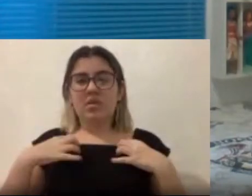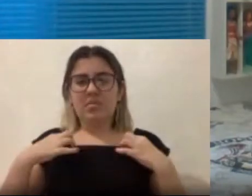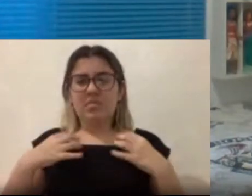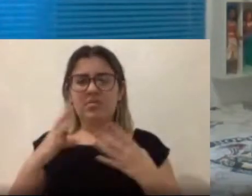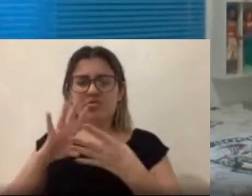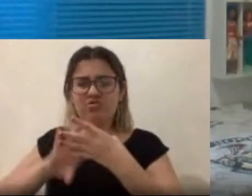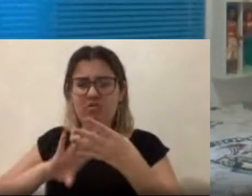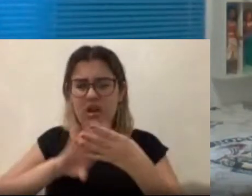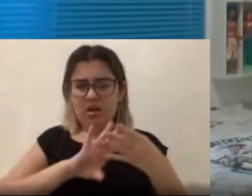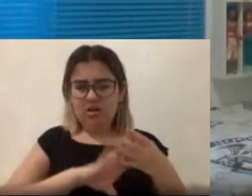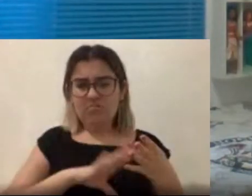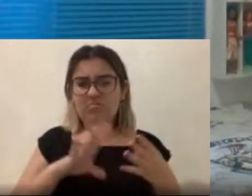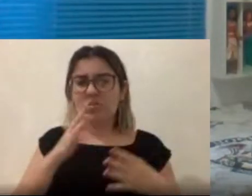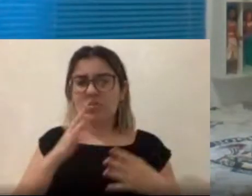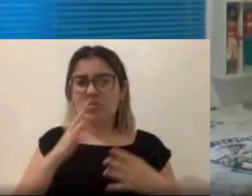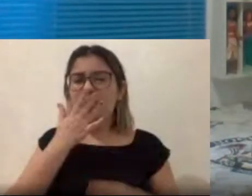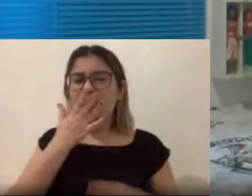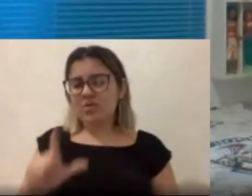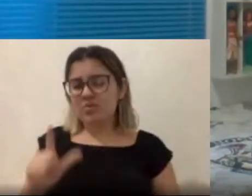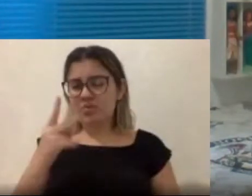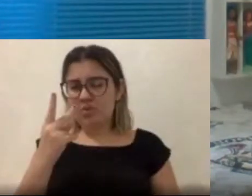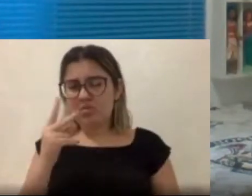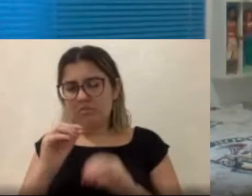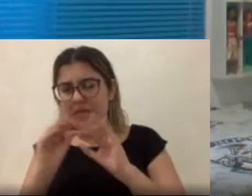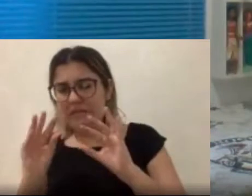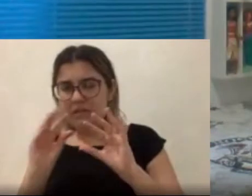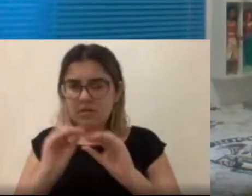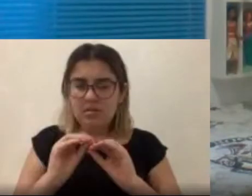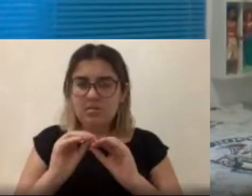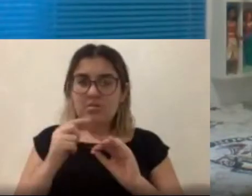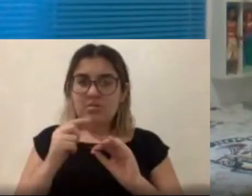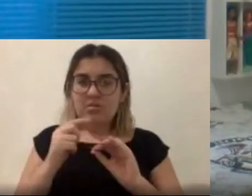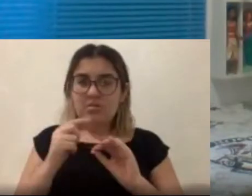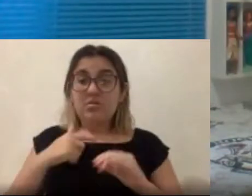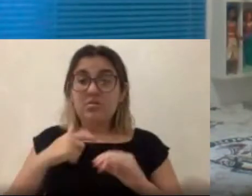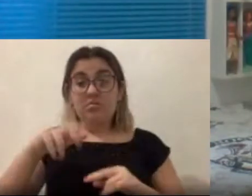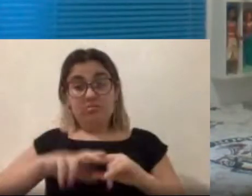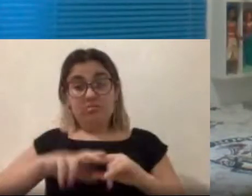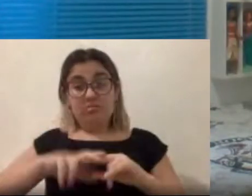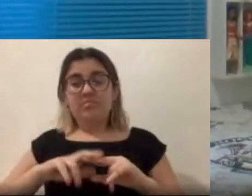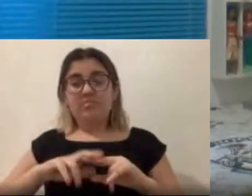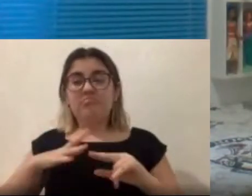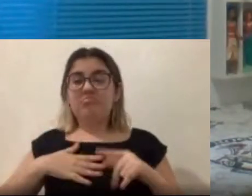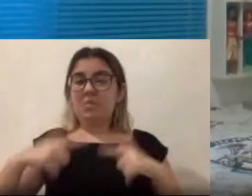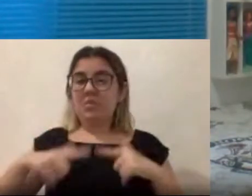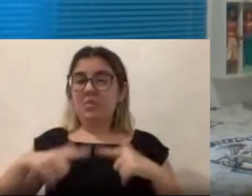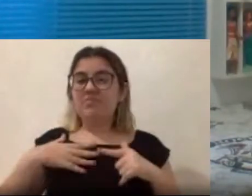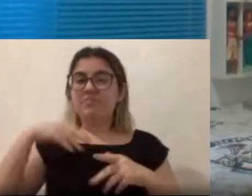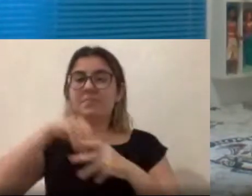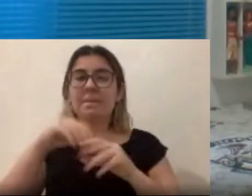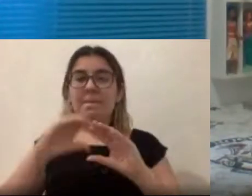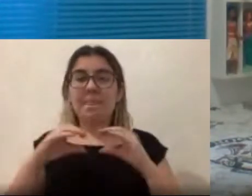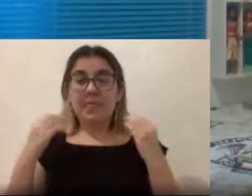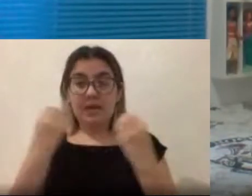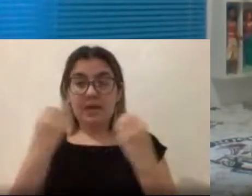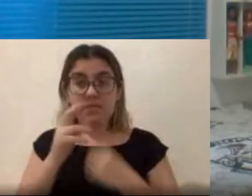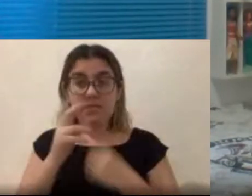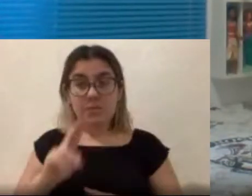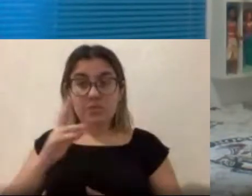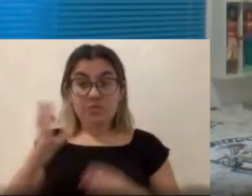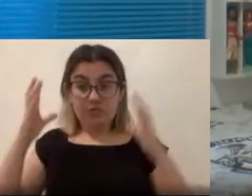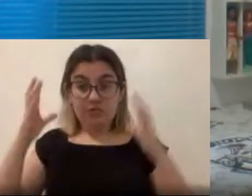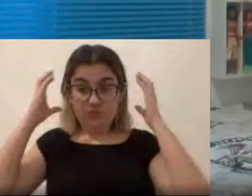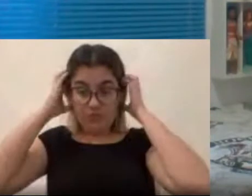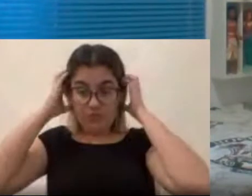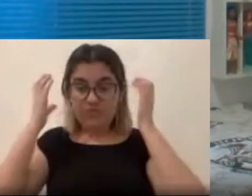azul, dois tons de azul. Estou sentado na minha cadeira de trabalho, no meu quarto. Estou usando um fone de ouvido branco. Atrás